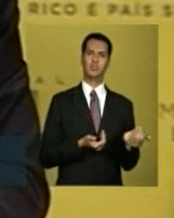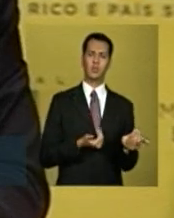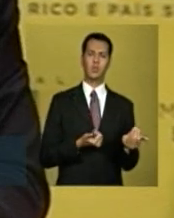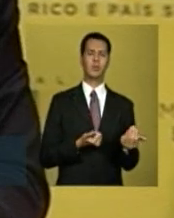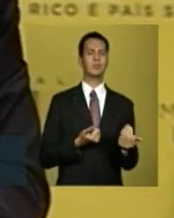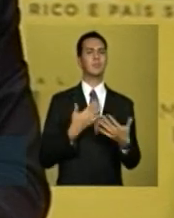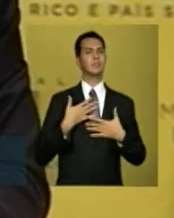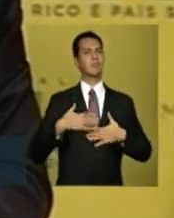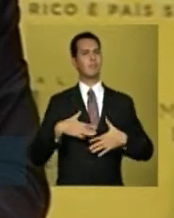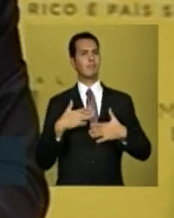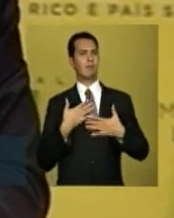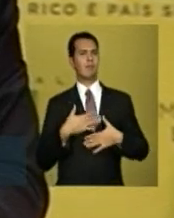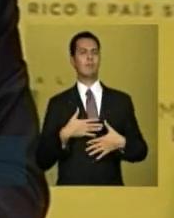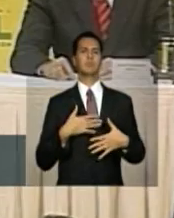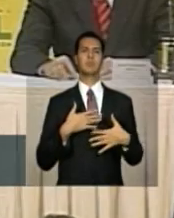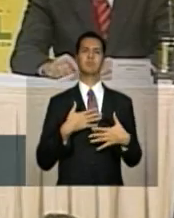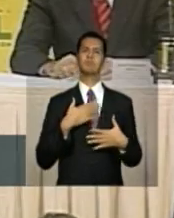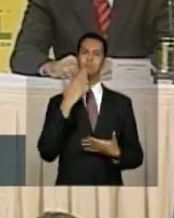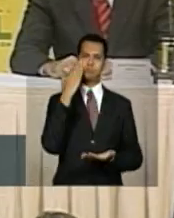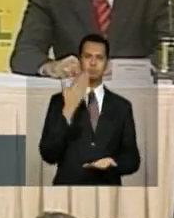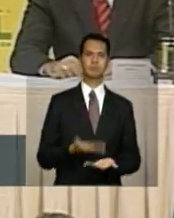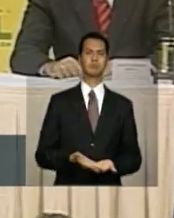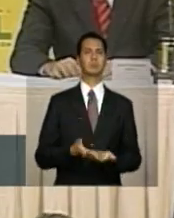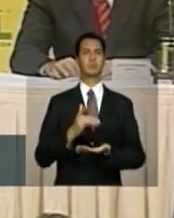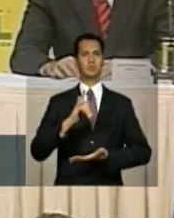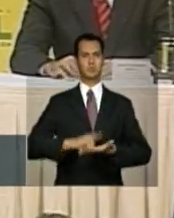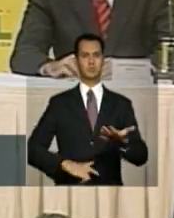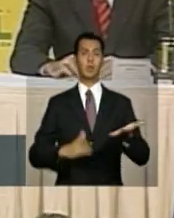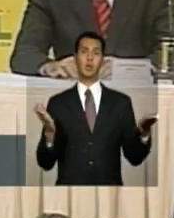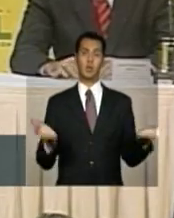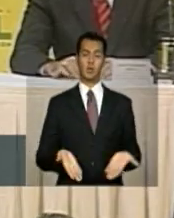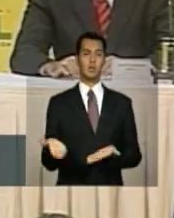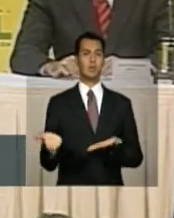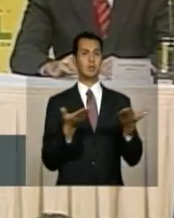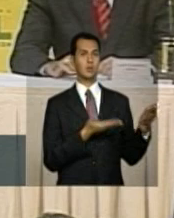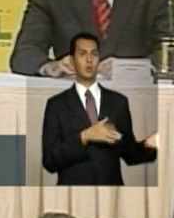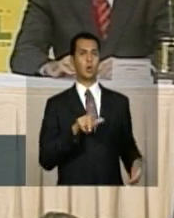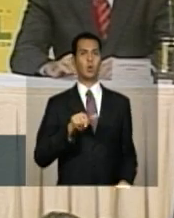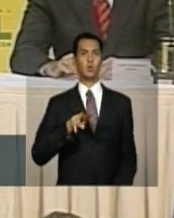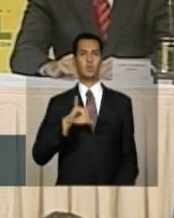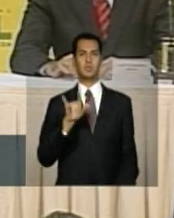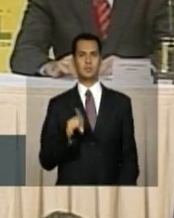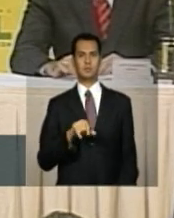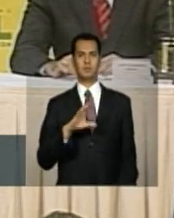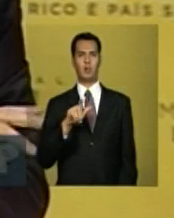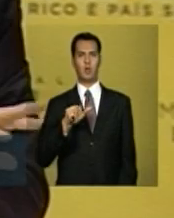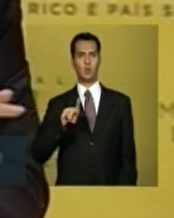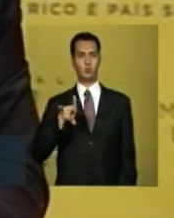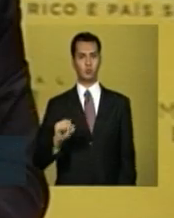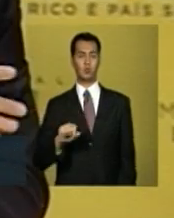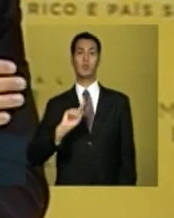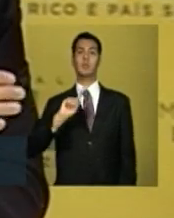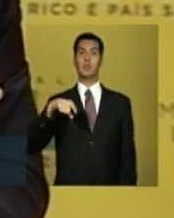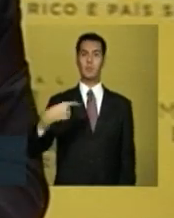participar desse desse desse processo eu vou passar pro Luiz Cláudio então ele vai entrar depois nós vamos deixar com vocês todas essas